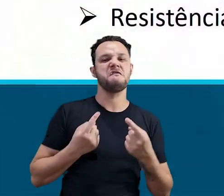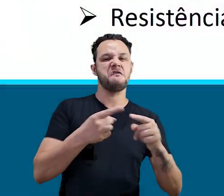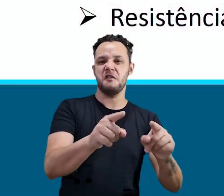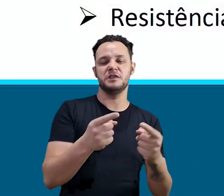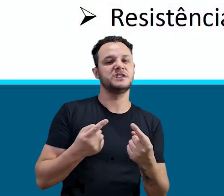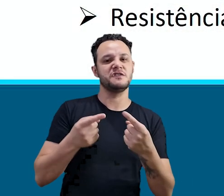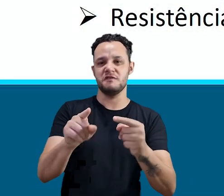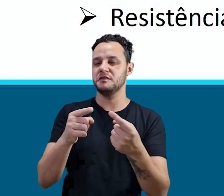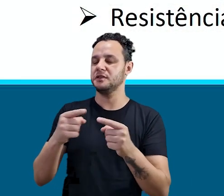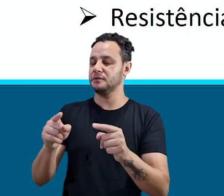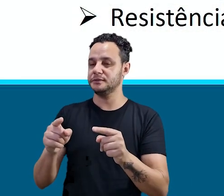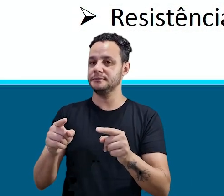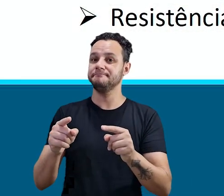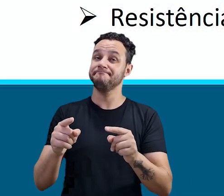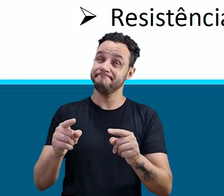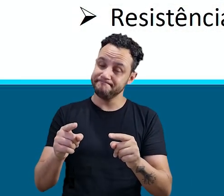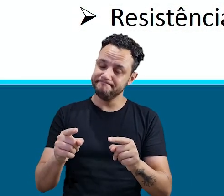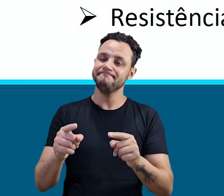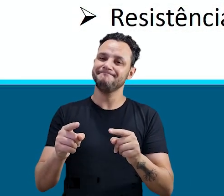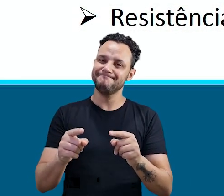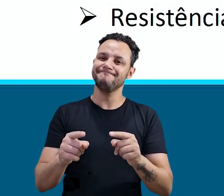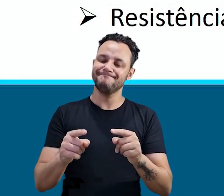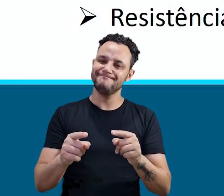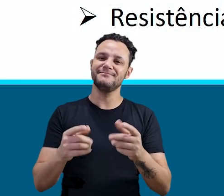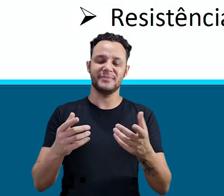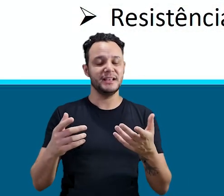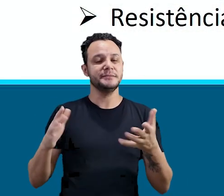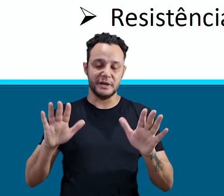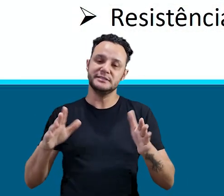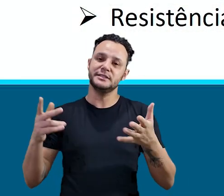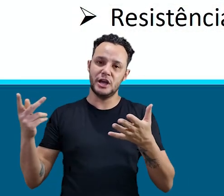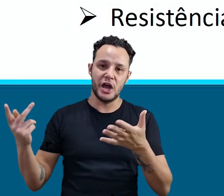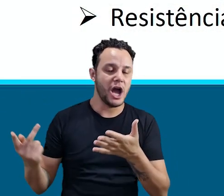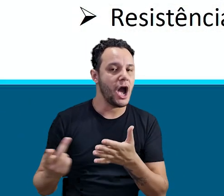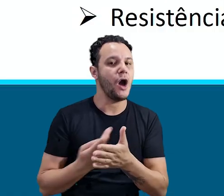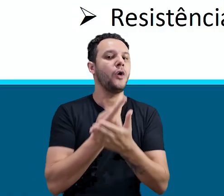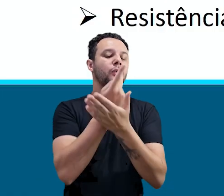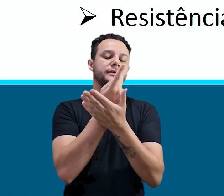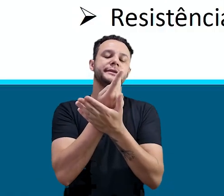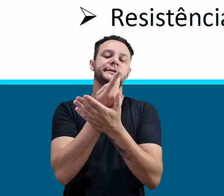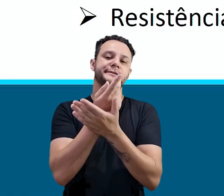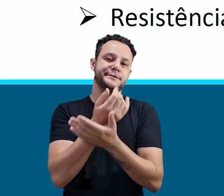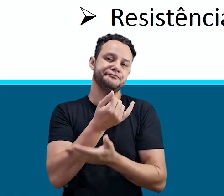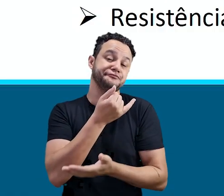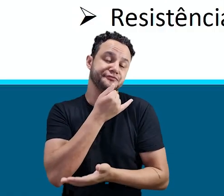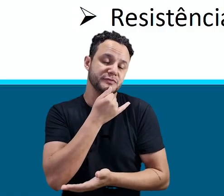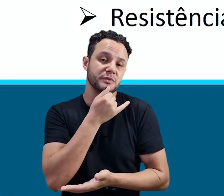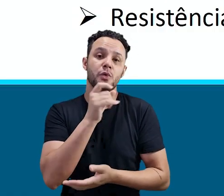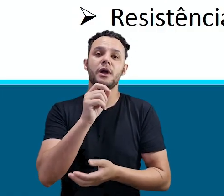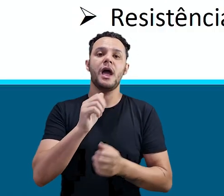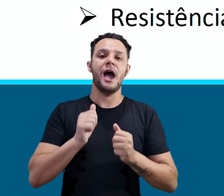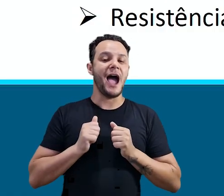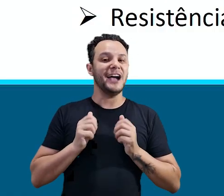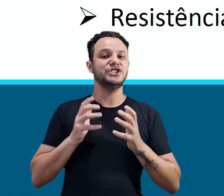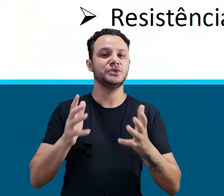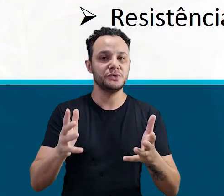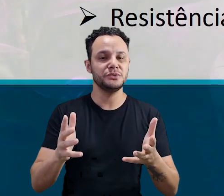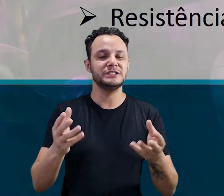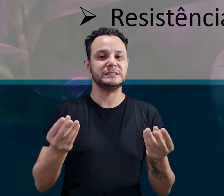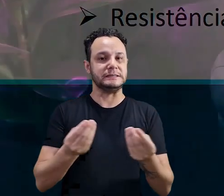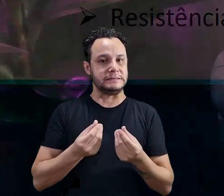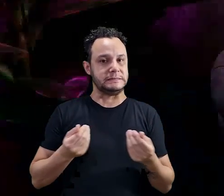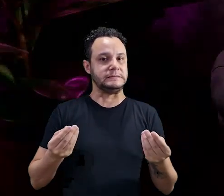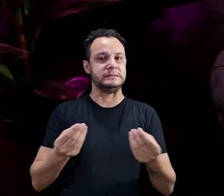inclusão e desconhecimento do papel do AEE. Esse talvez seja o mais comum, é uma das barreiras mais comuns, é uma barreira